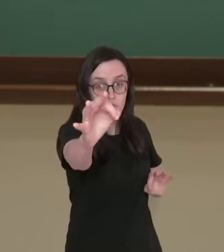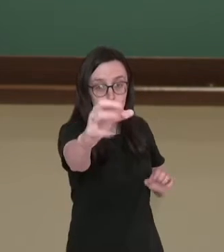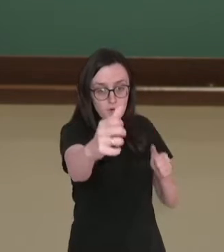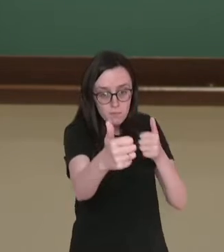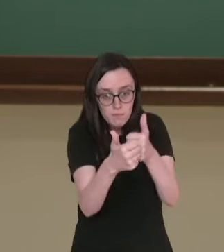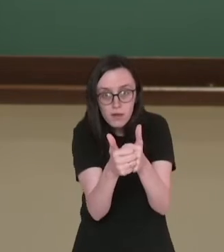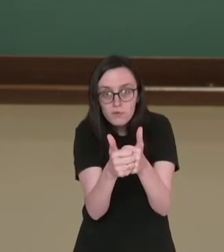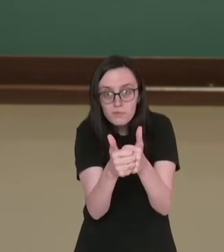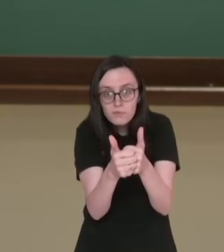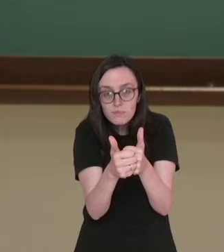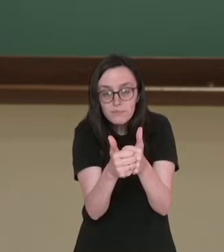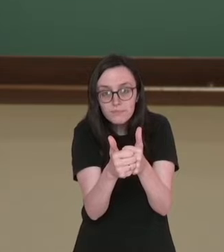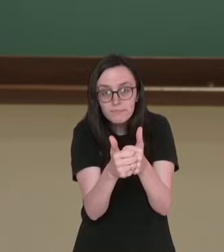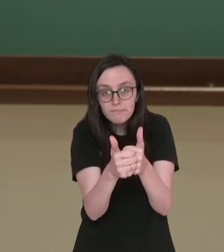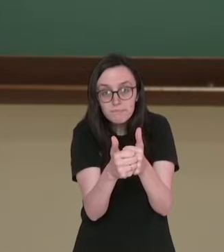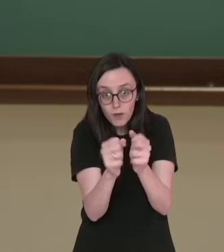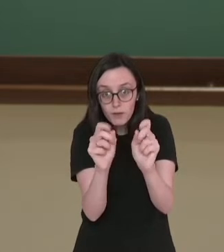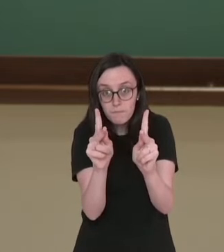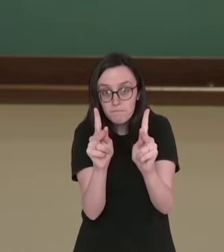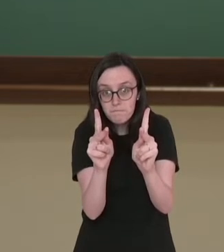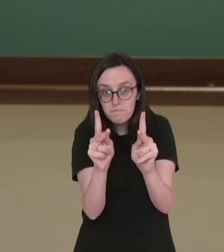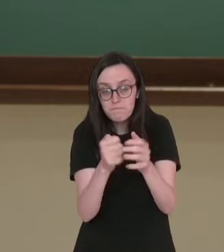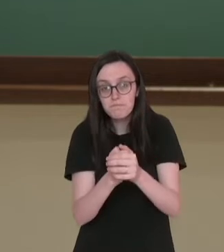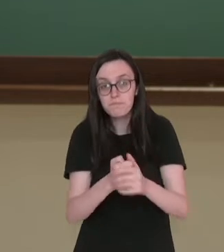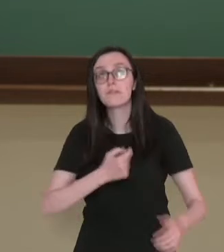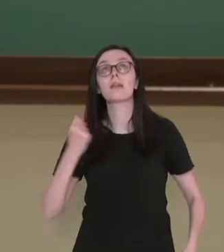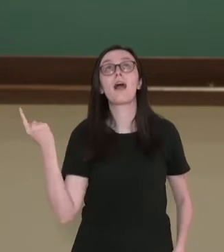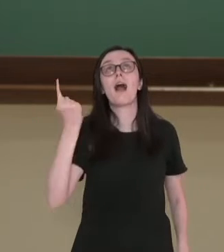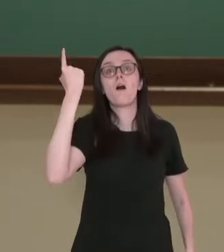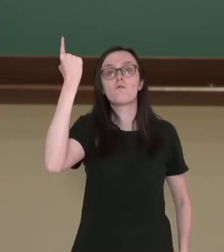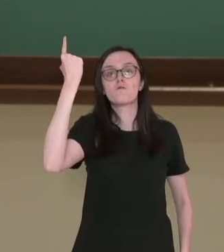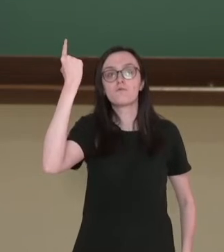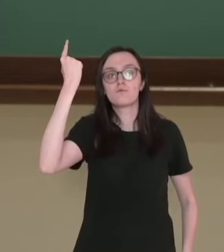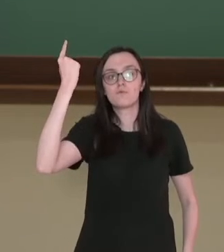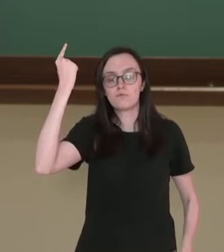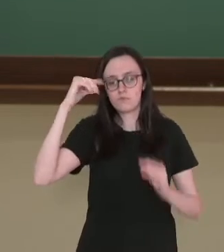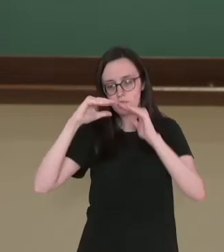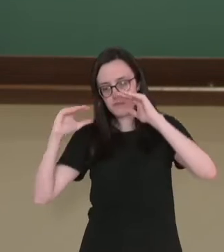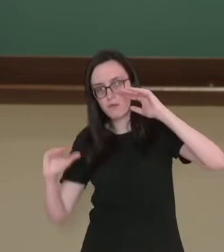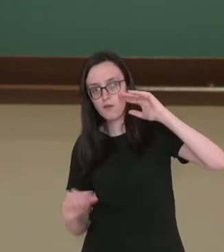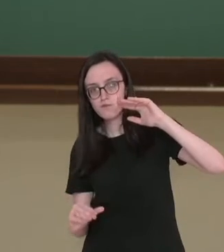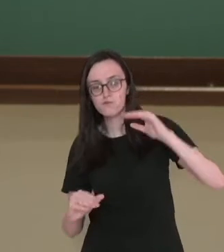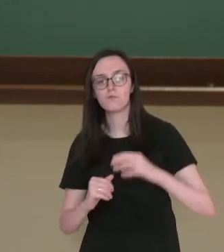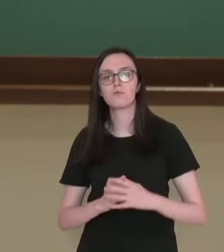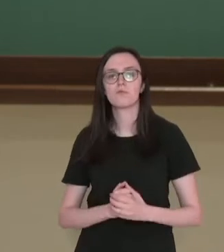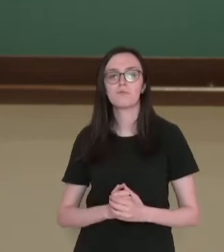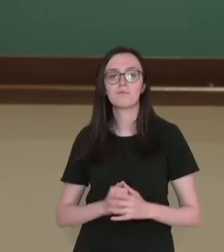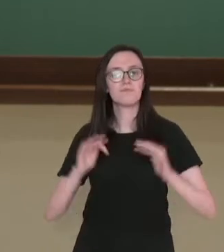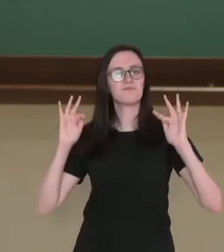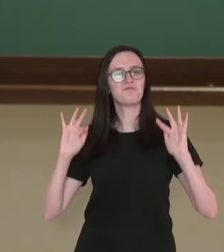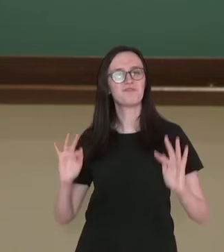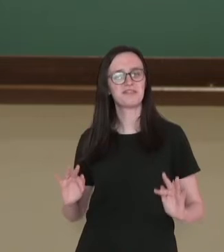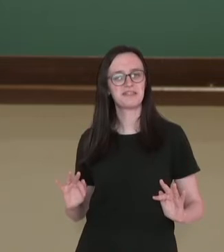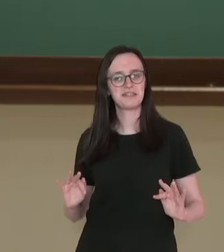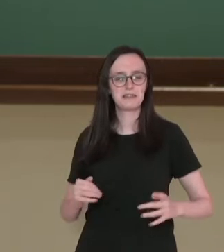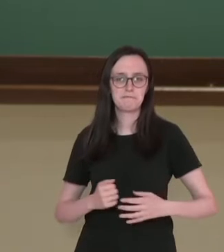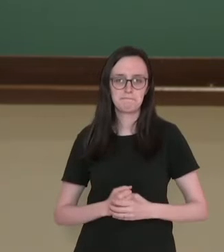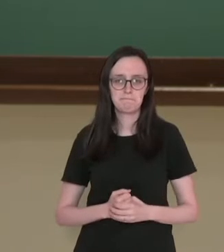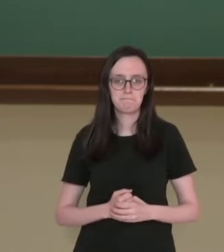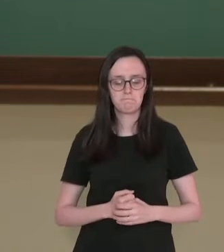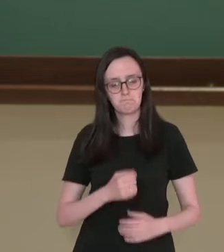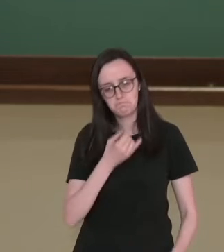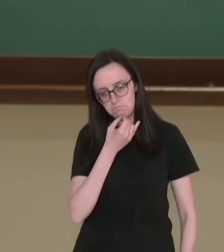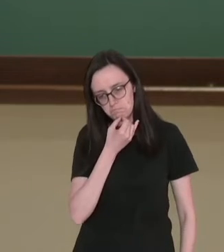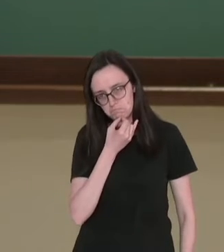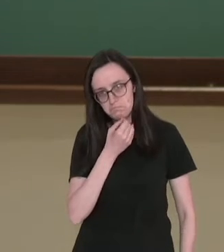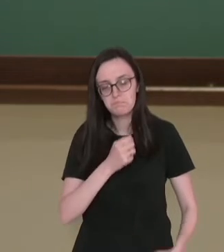próximo. Ok? Alto, baixo. Feliz,